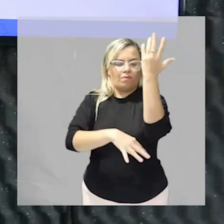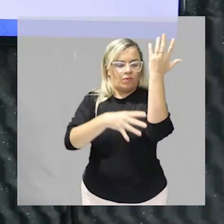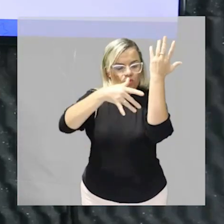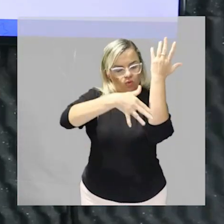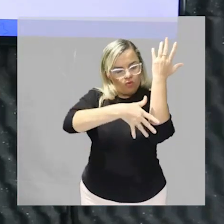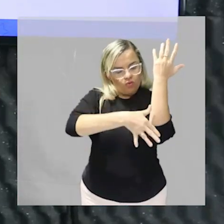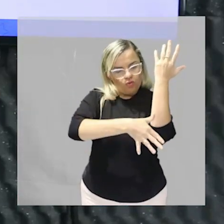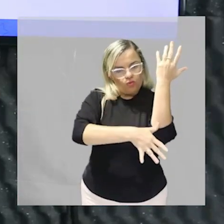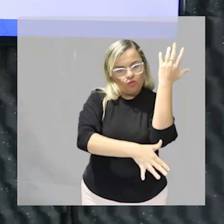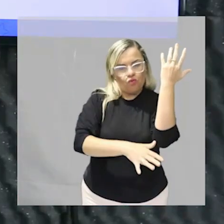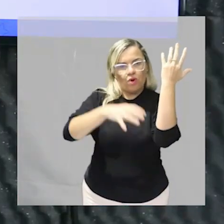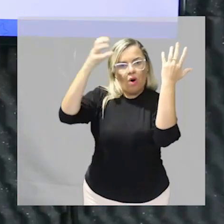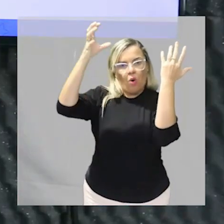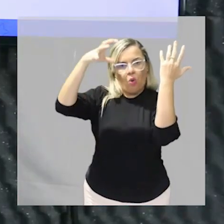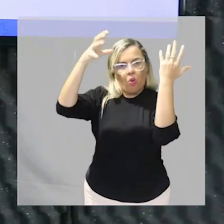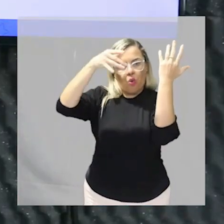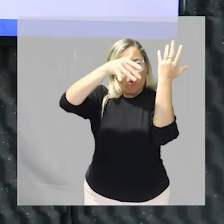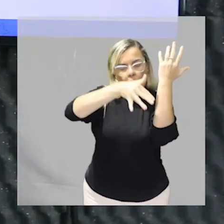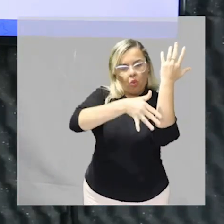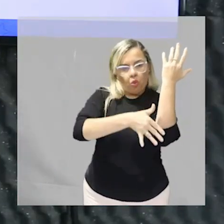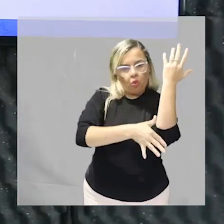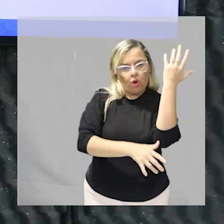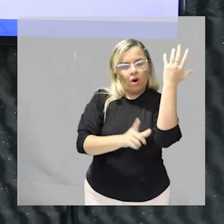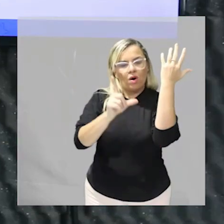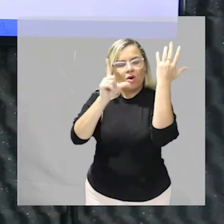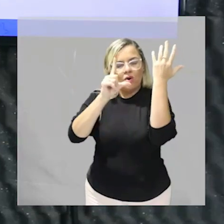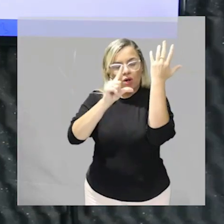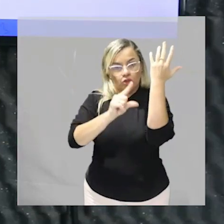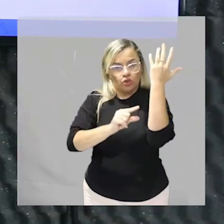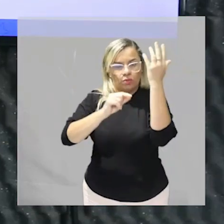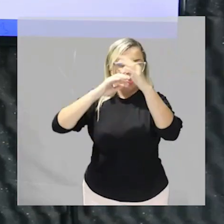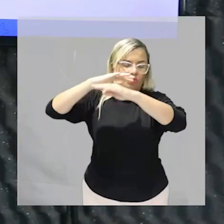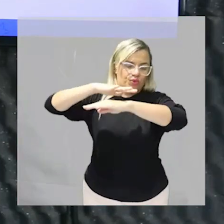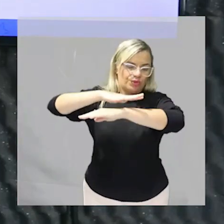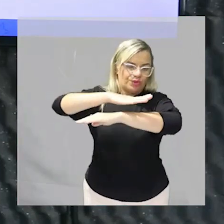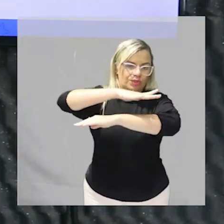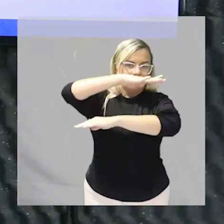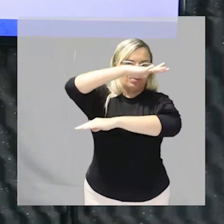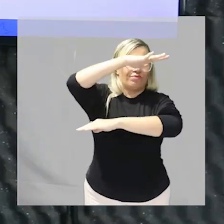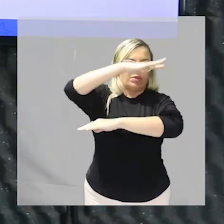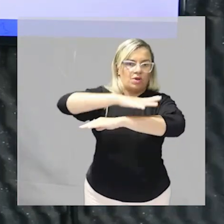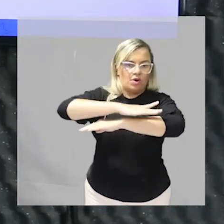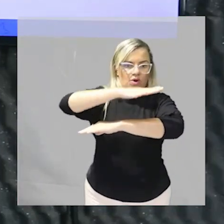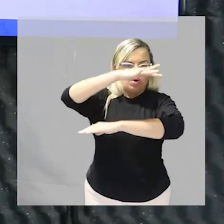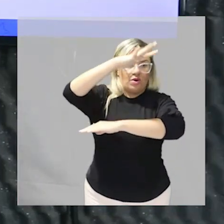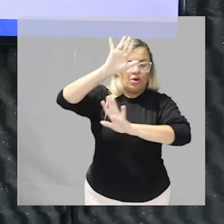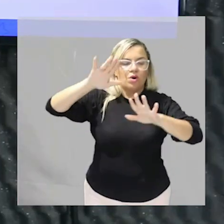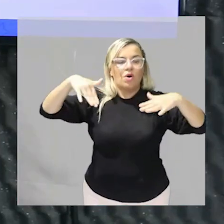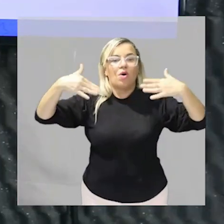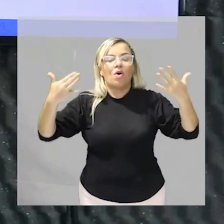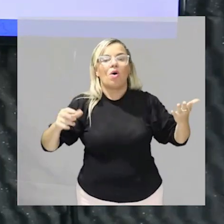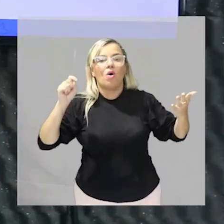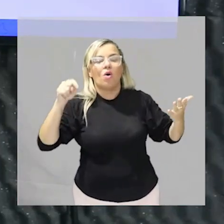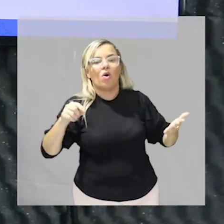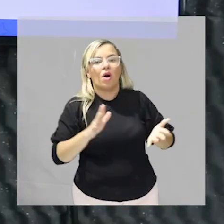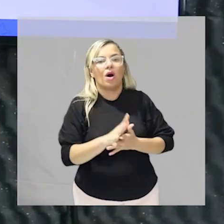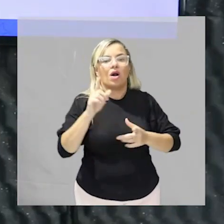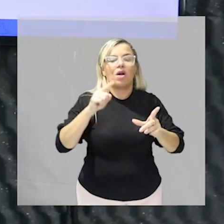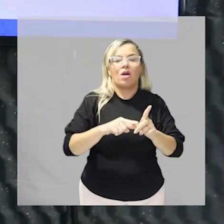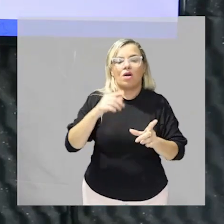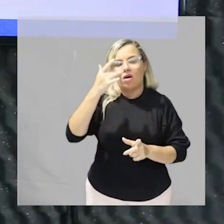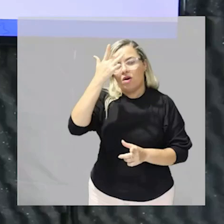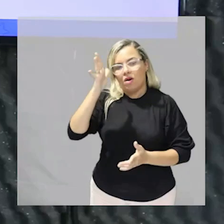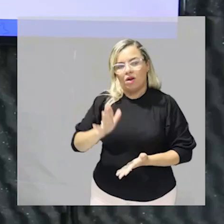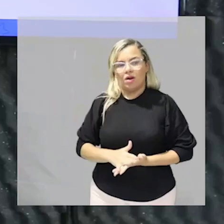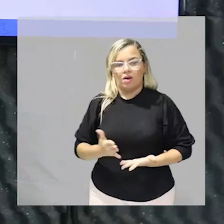nesse solo. Vai diminuir o escoamento superficial? Com certeza, né, galera? Então, qual é o nosso gabarito aí fácil, gente? Tá